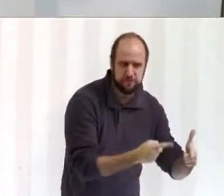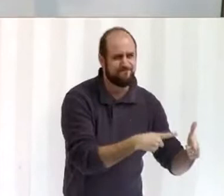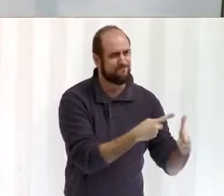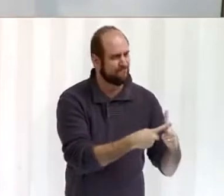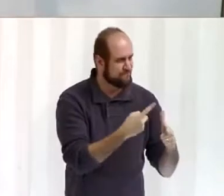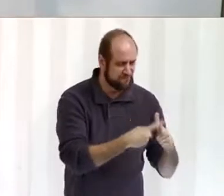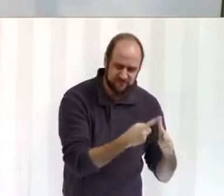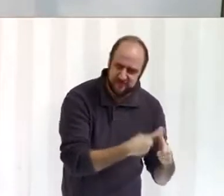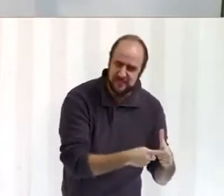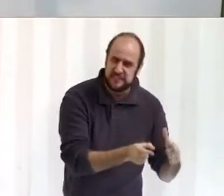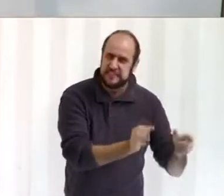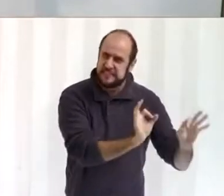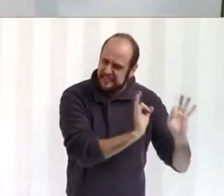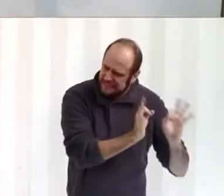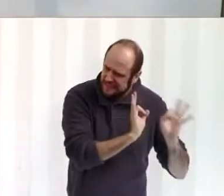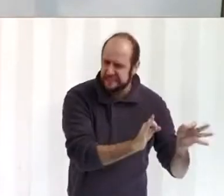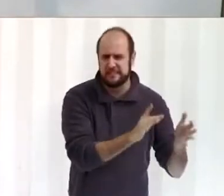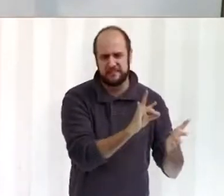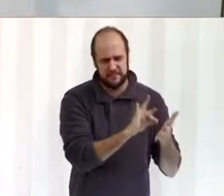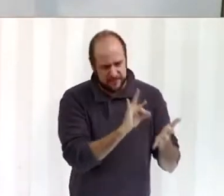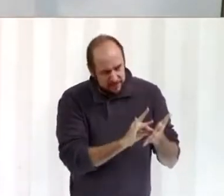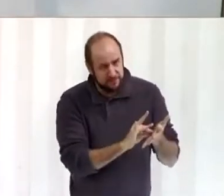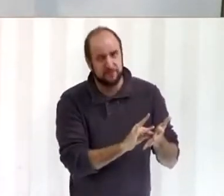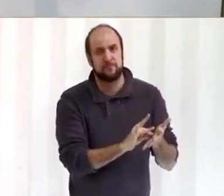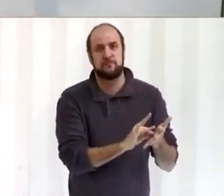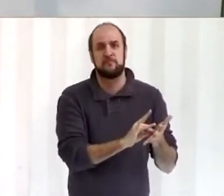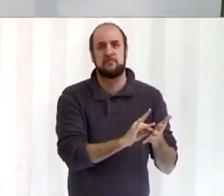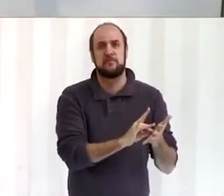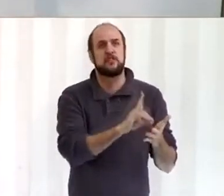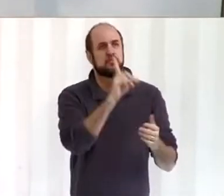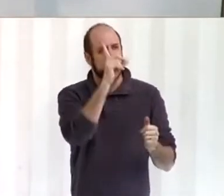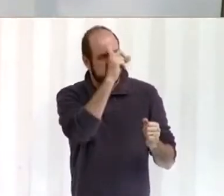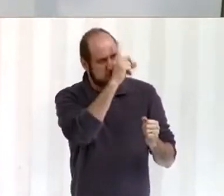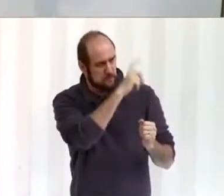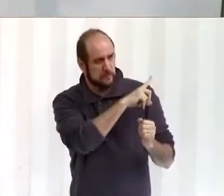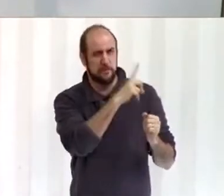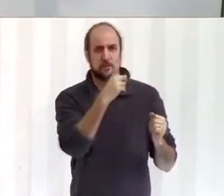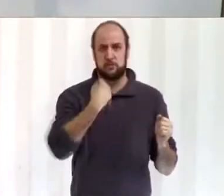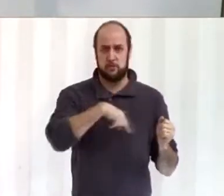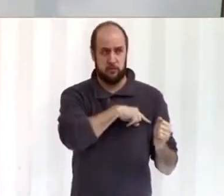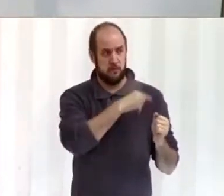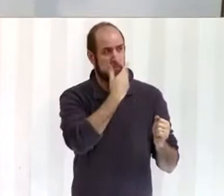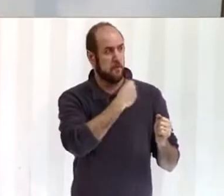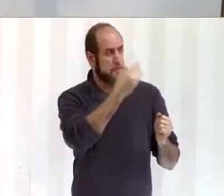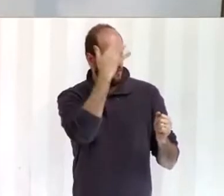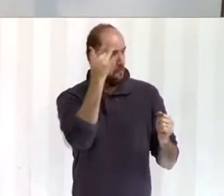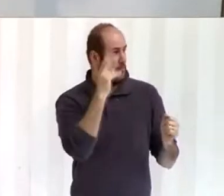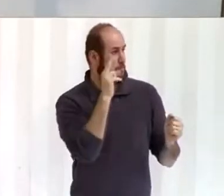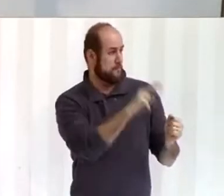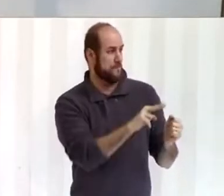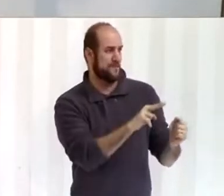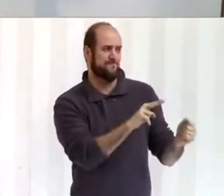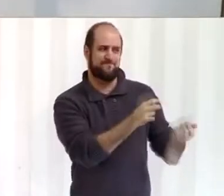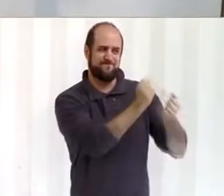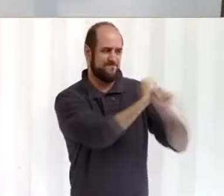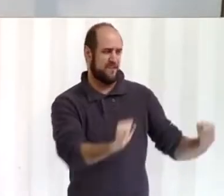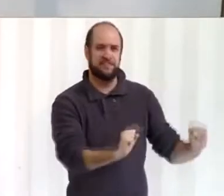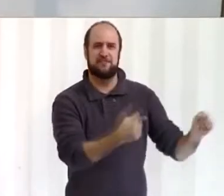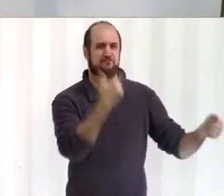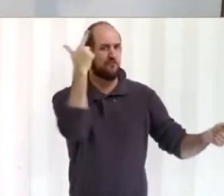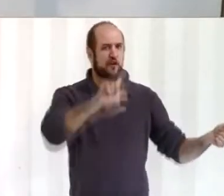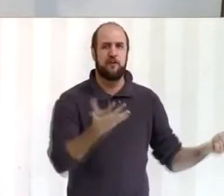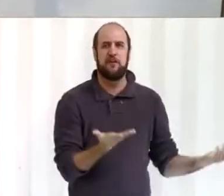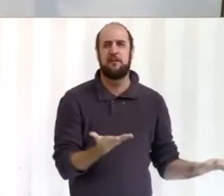sim, há uma situação que humanamente ela é impossível,